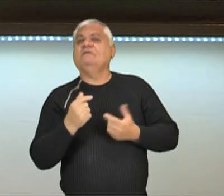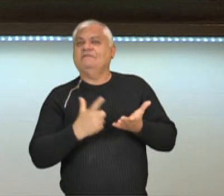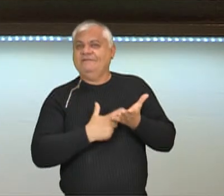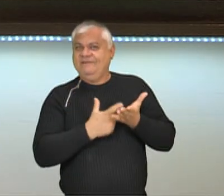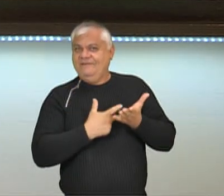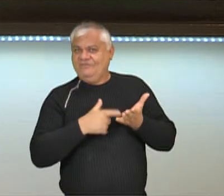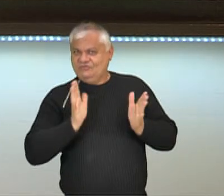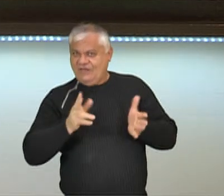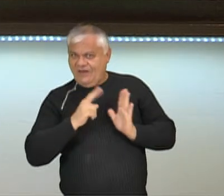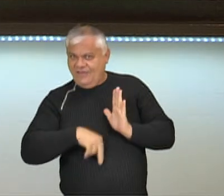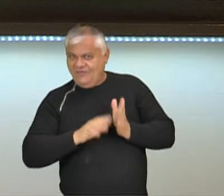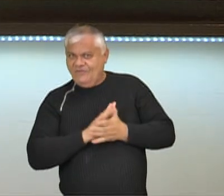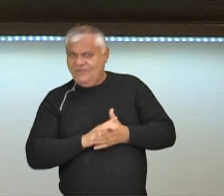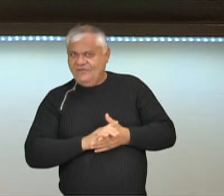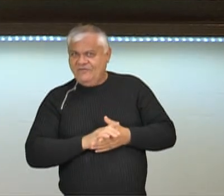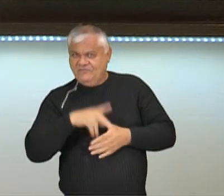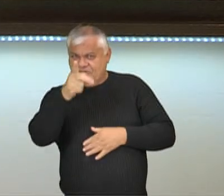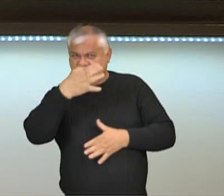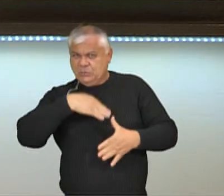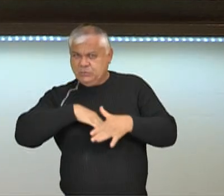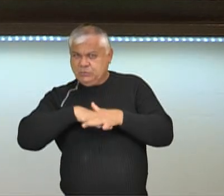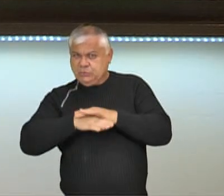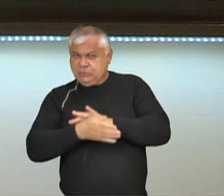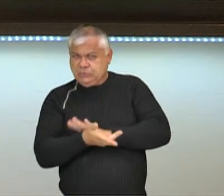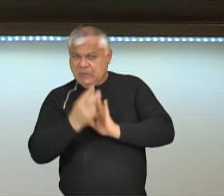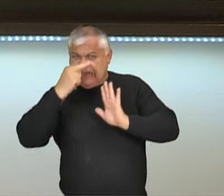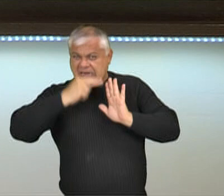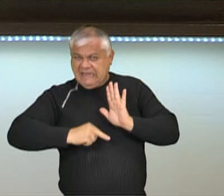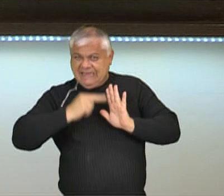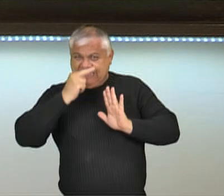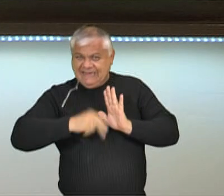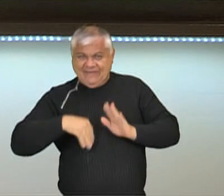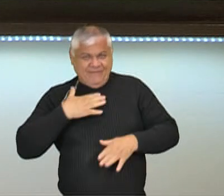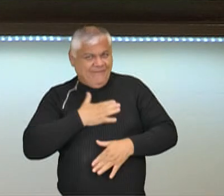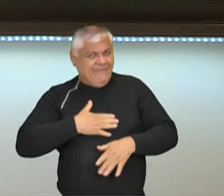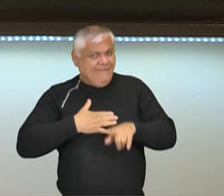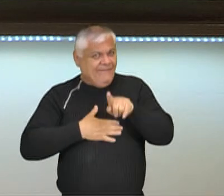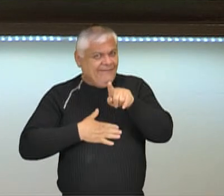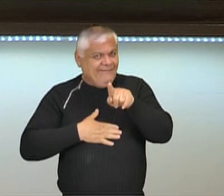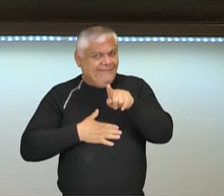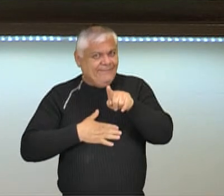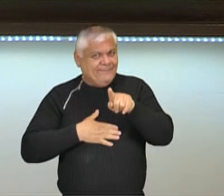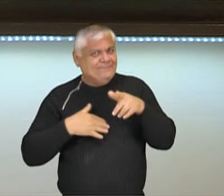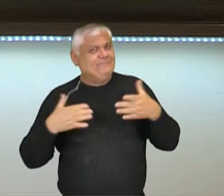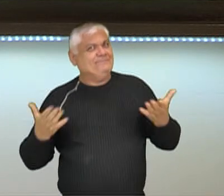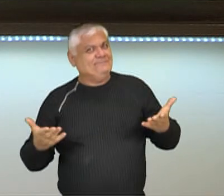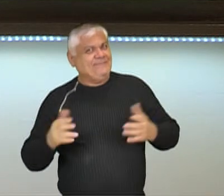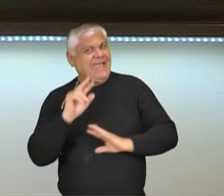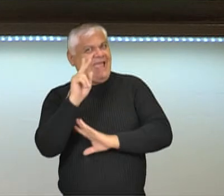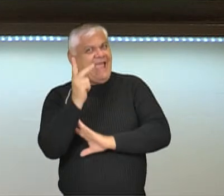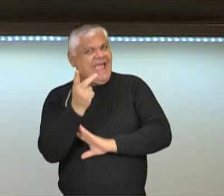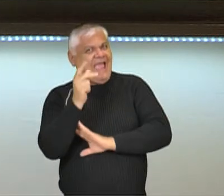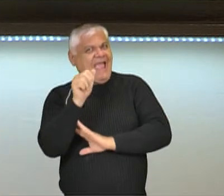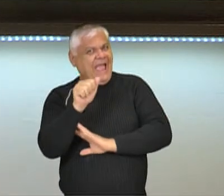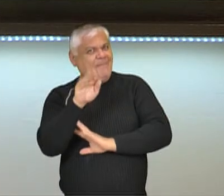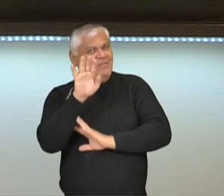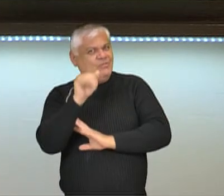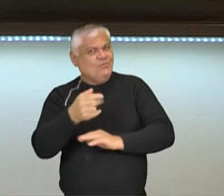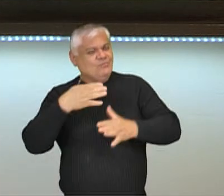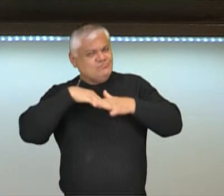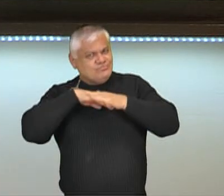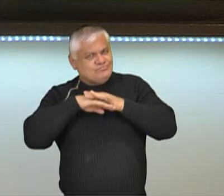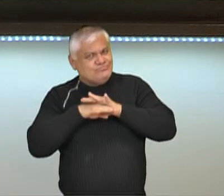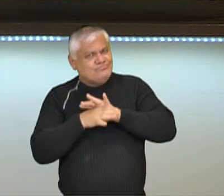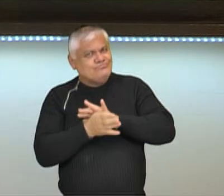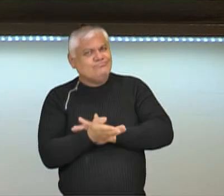além. Você tem o hábito de ler? Você gosta de ler? Por que eu digo o hábito? Porque leitura é mesmo um hábito.